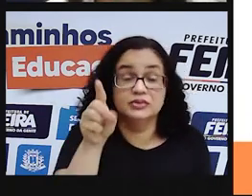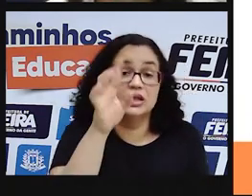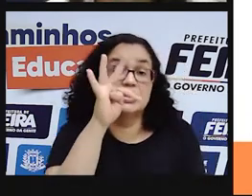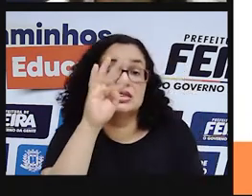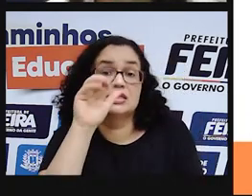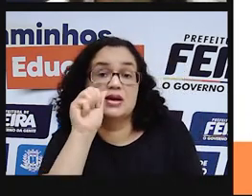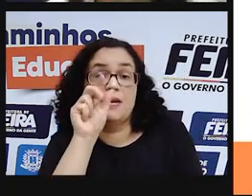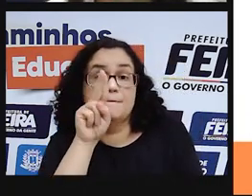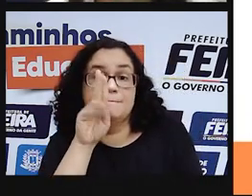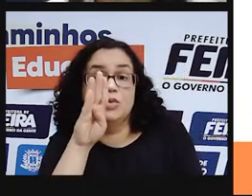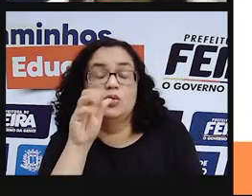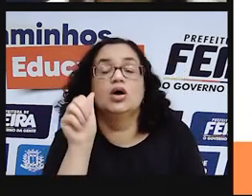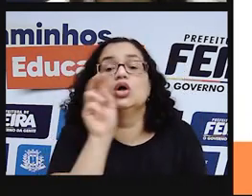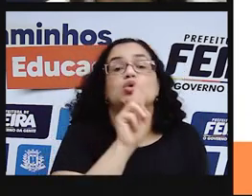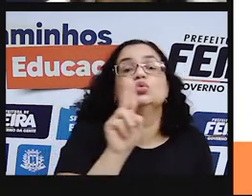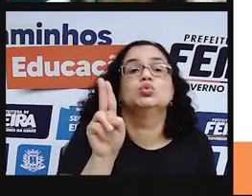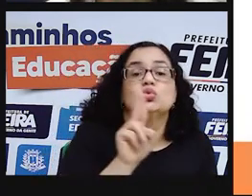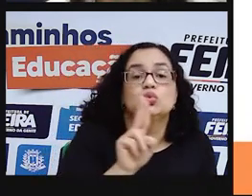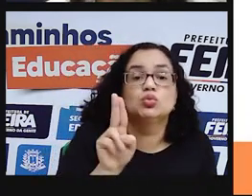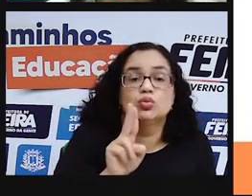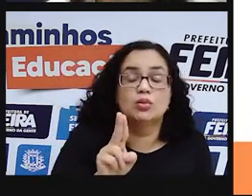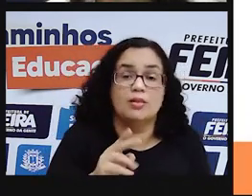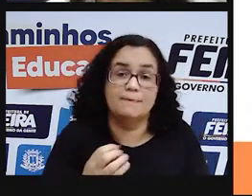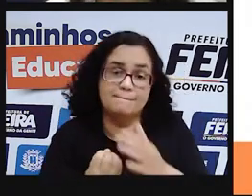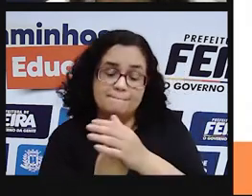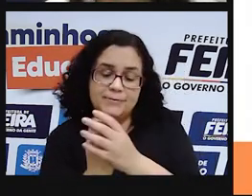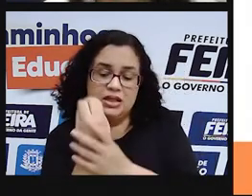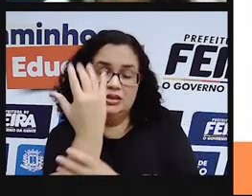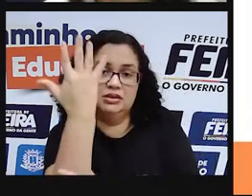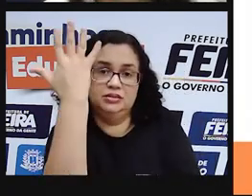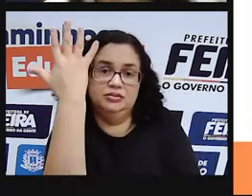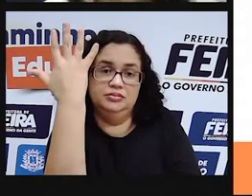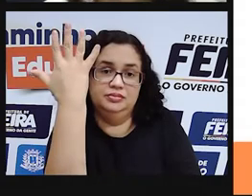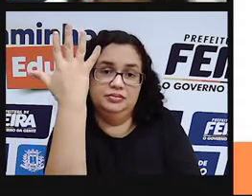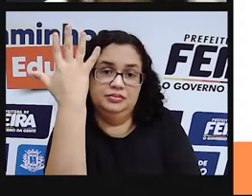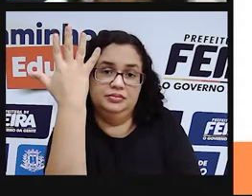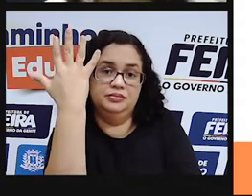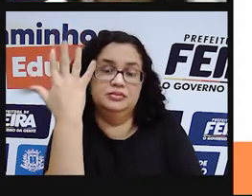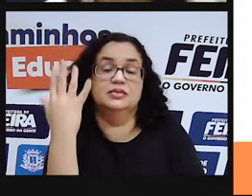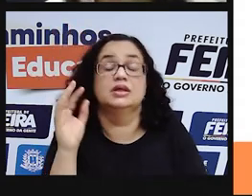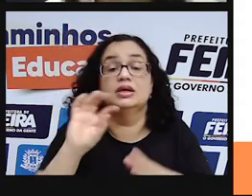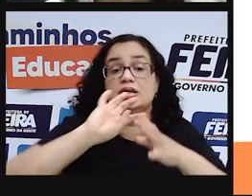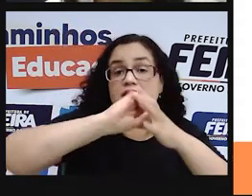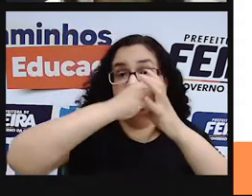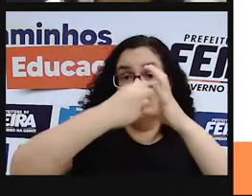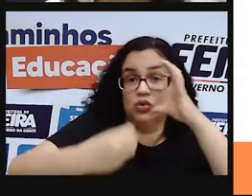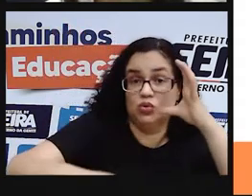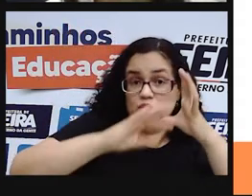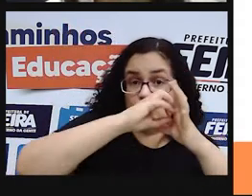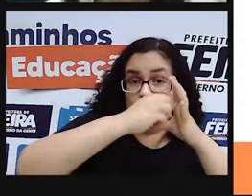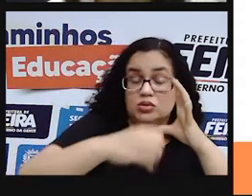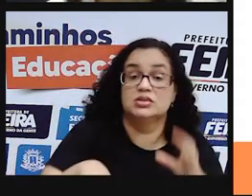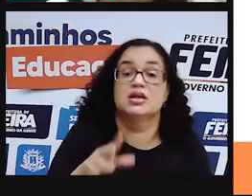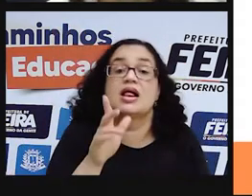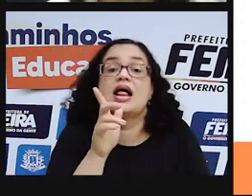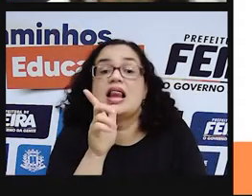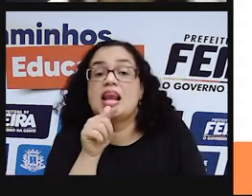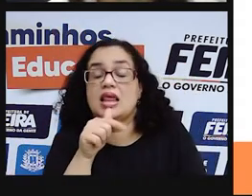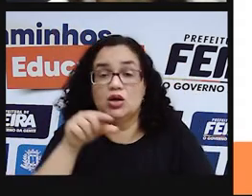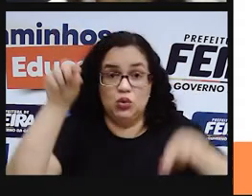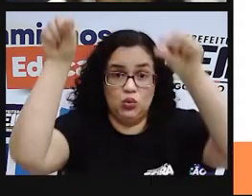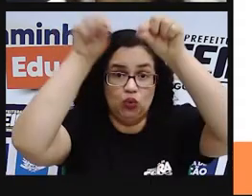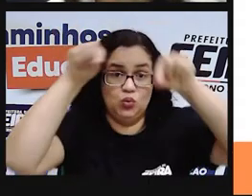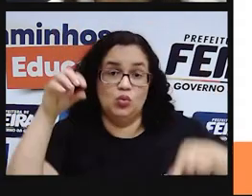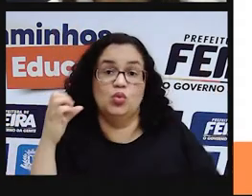taboa ela recebe esse nome por conta dessa plantinha aí ó como é que é característica dessa Lagoa cortei